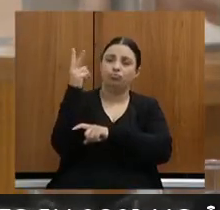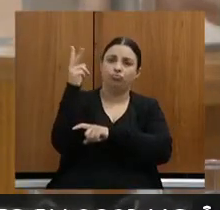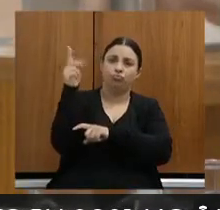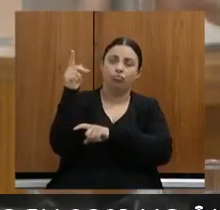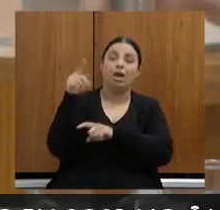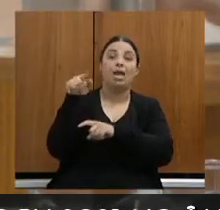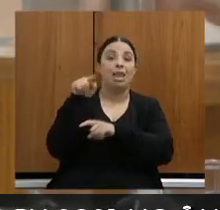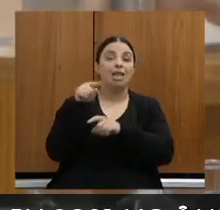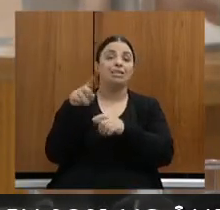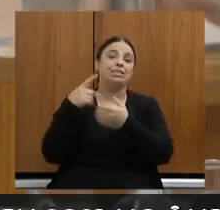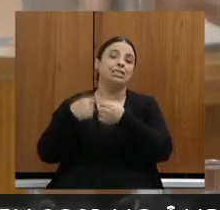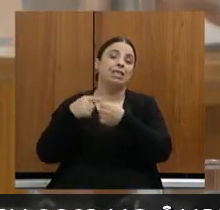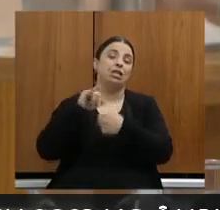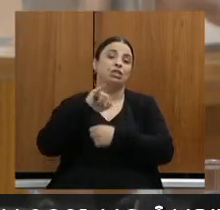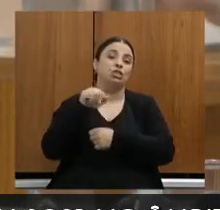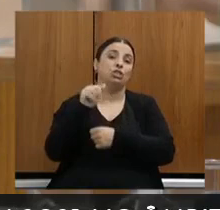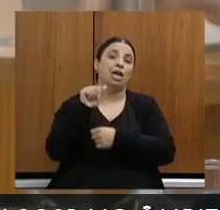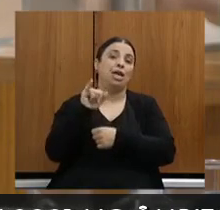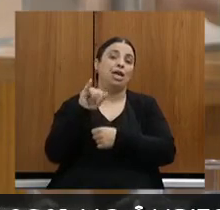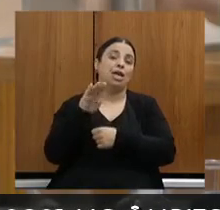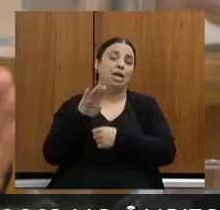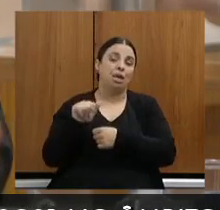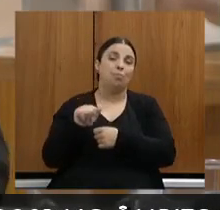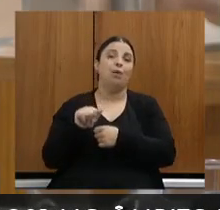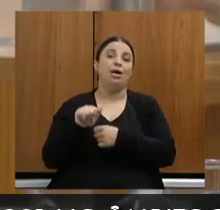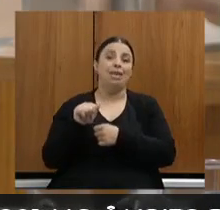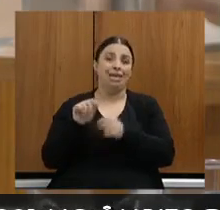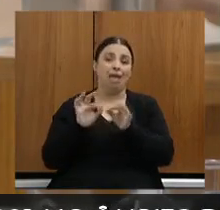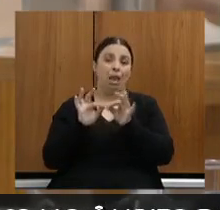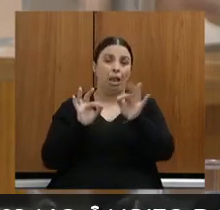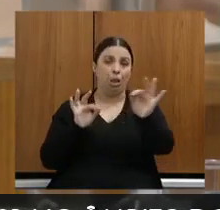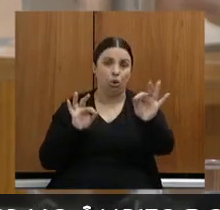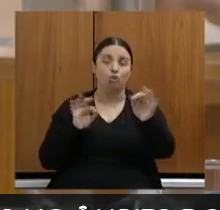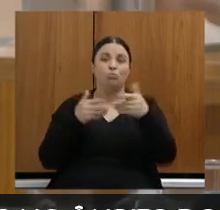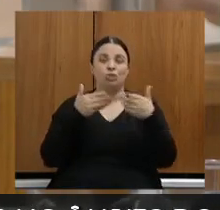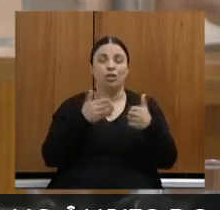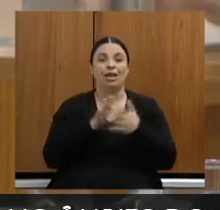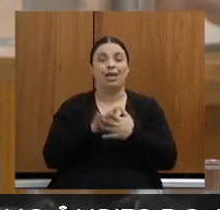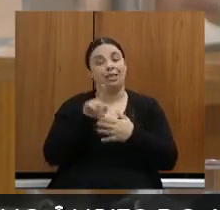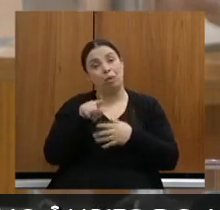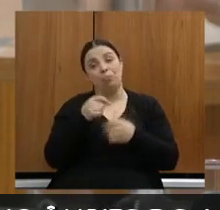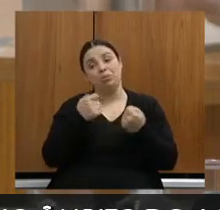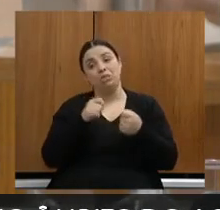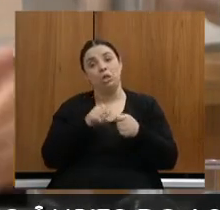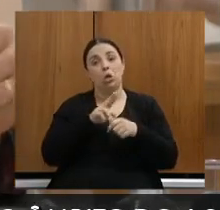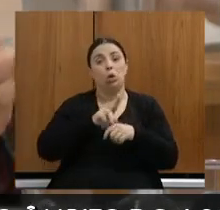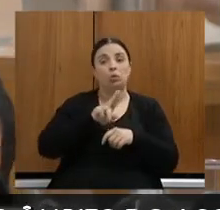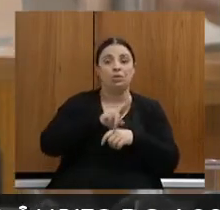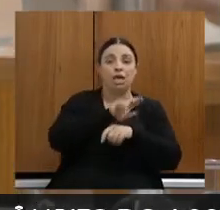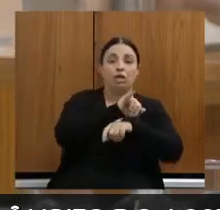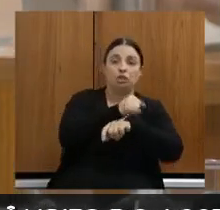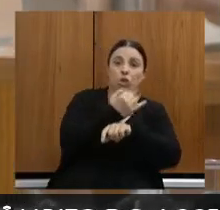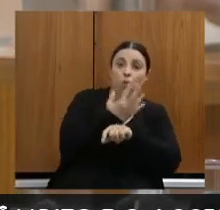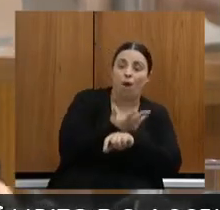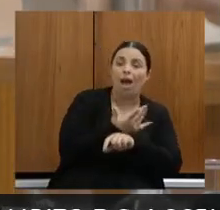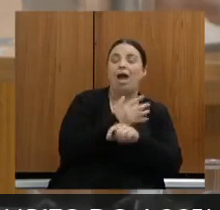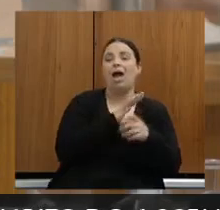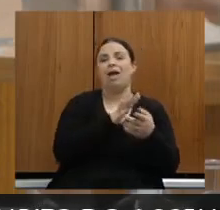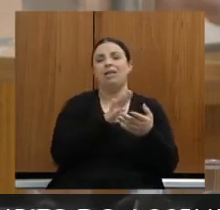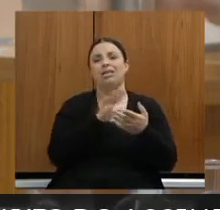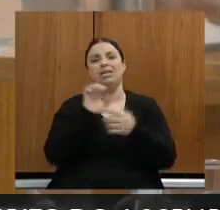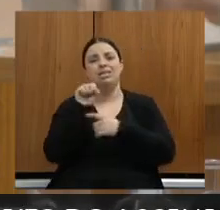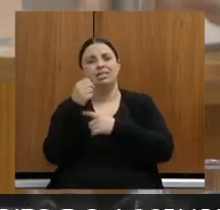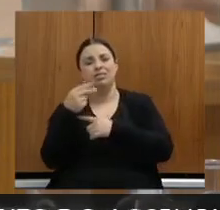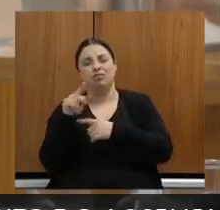planalto central é quase 400km então automaticamente via Januária Chapada Gaúcha São Francisco Pintópolis